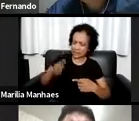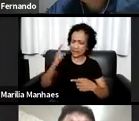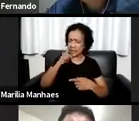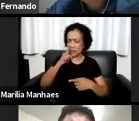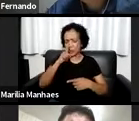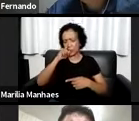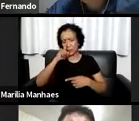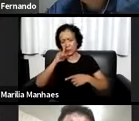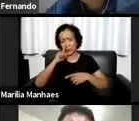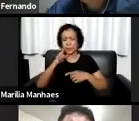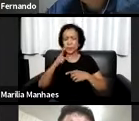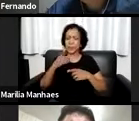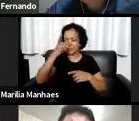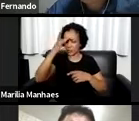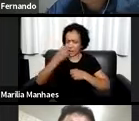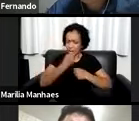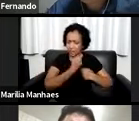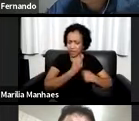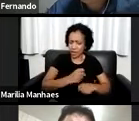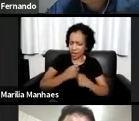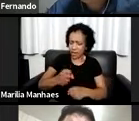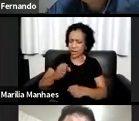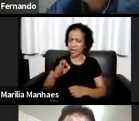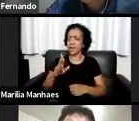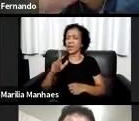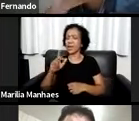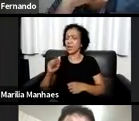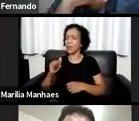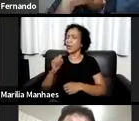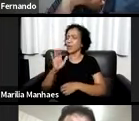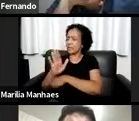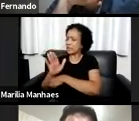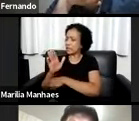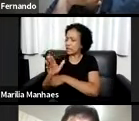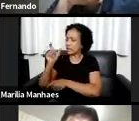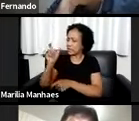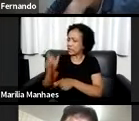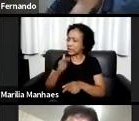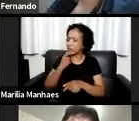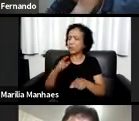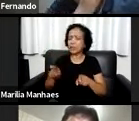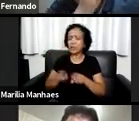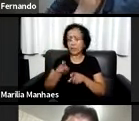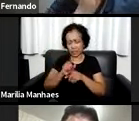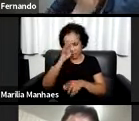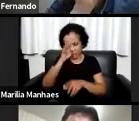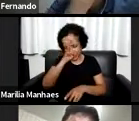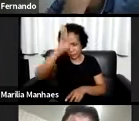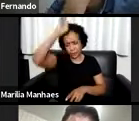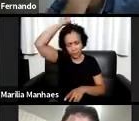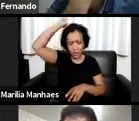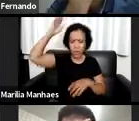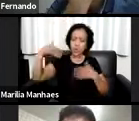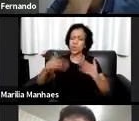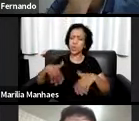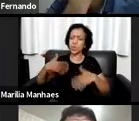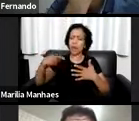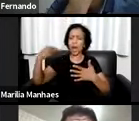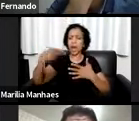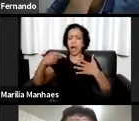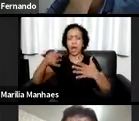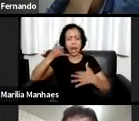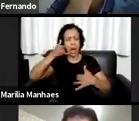os garis, que cuidam da higiene das cidades, os bombeiros, com tantas necessidades e chamadas